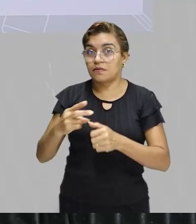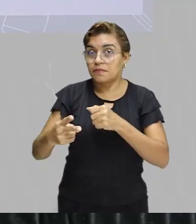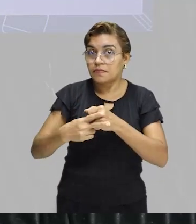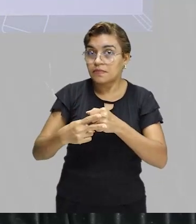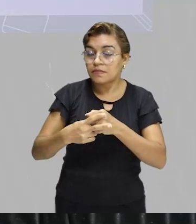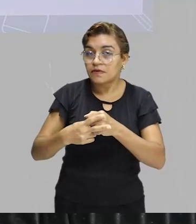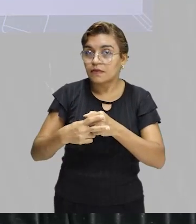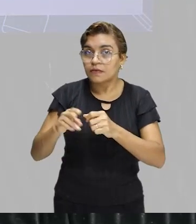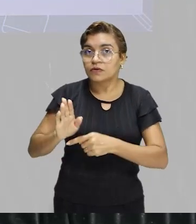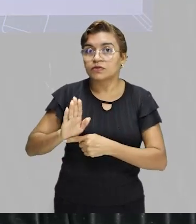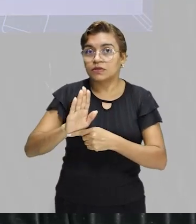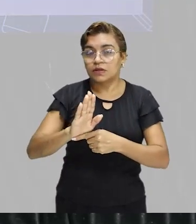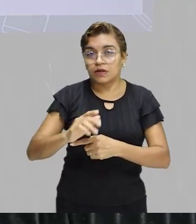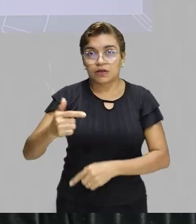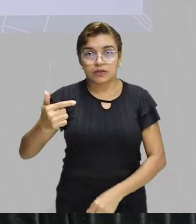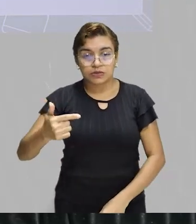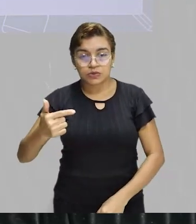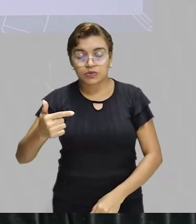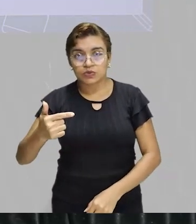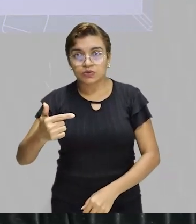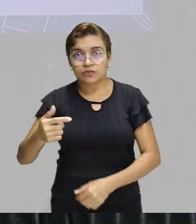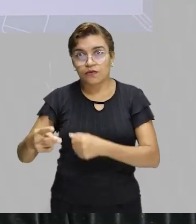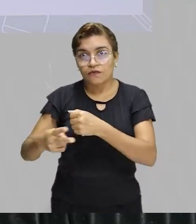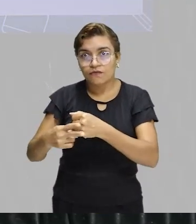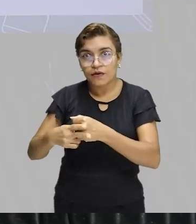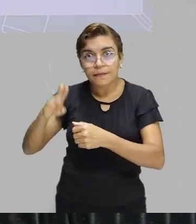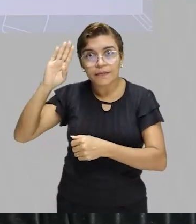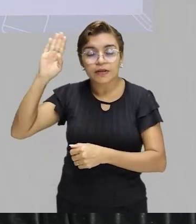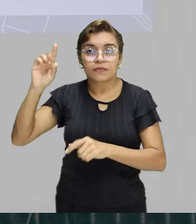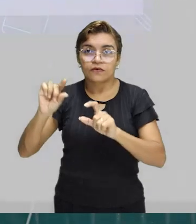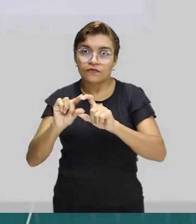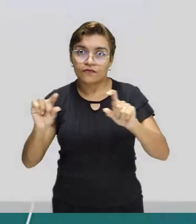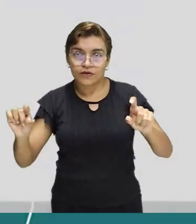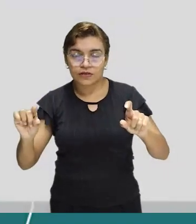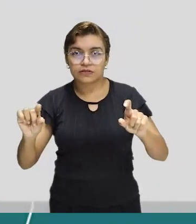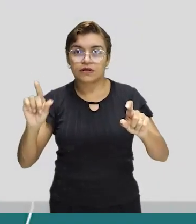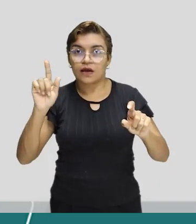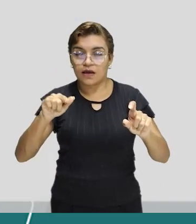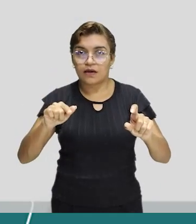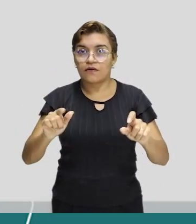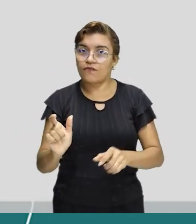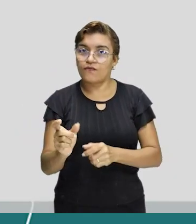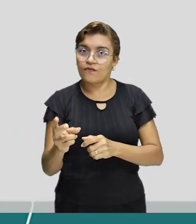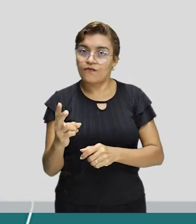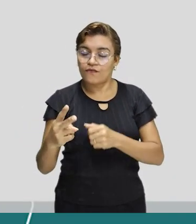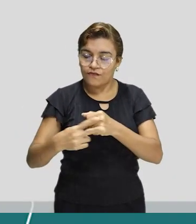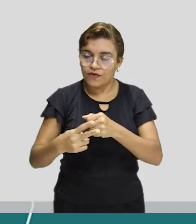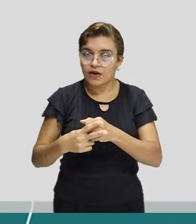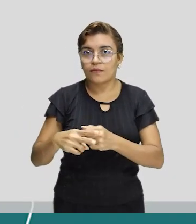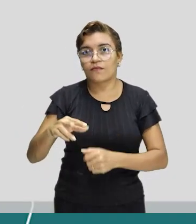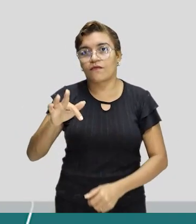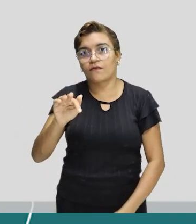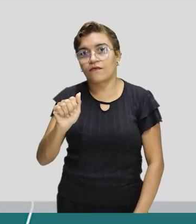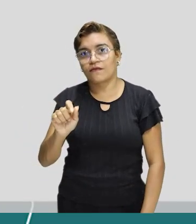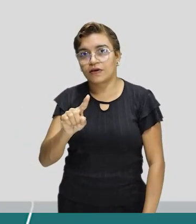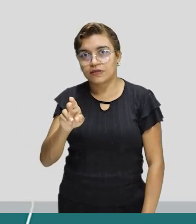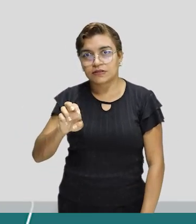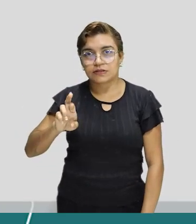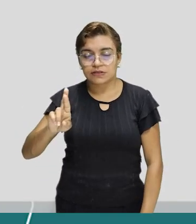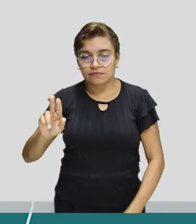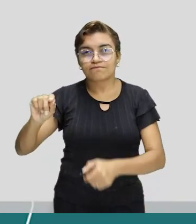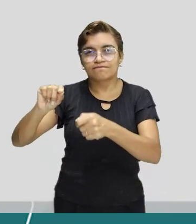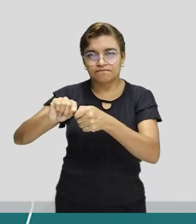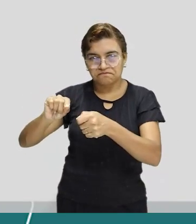auxiliar. Na segunda, ele é o verbo principal da frase. Ele representa o verbo fazer. Vamos ver alguns exercícios? Olha só a